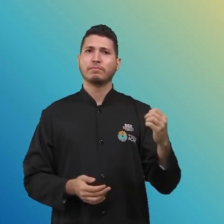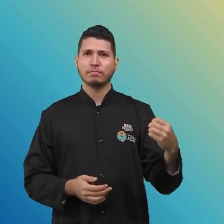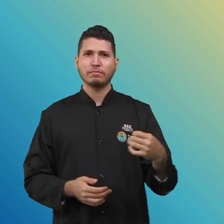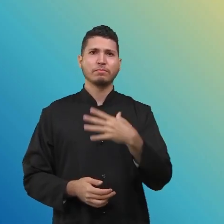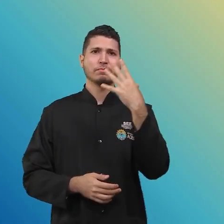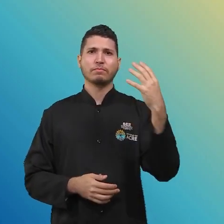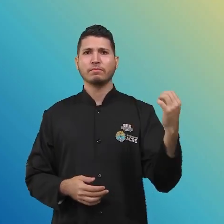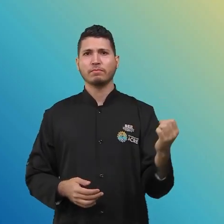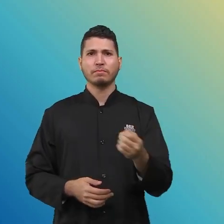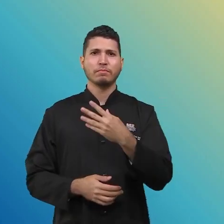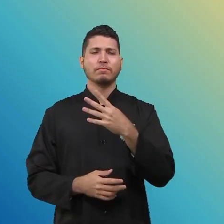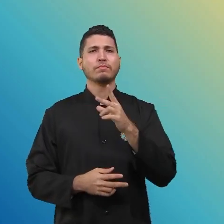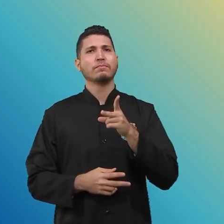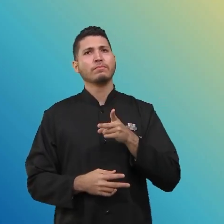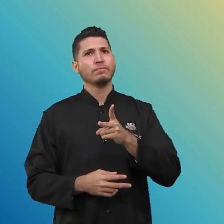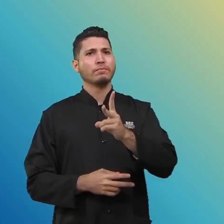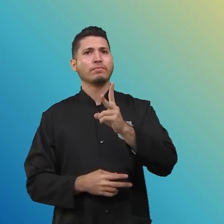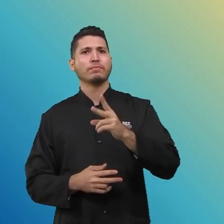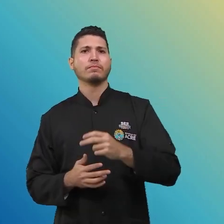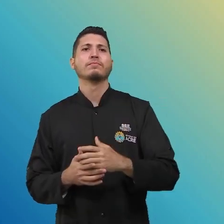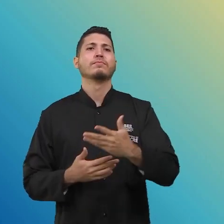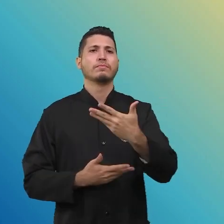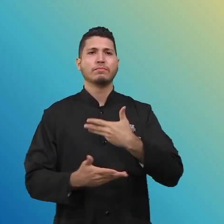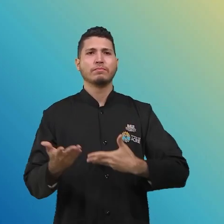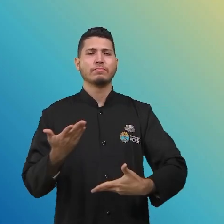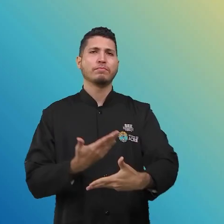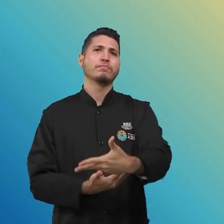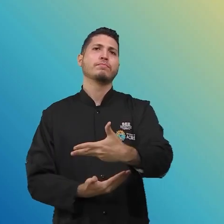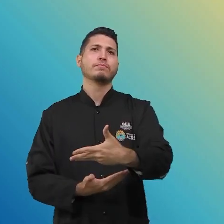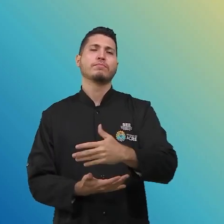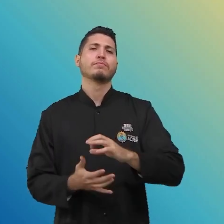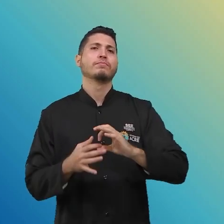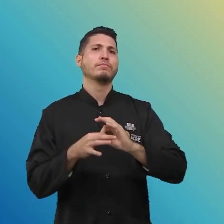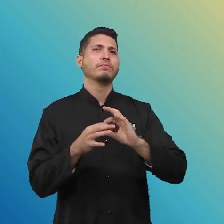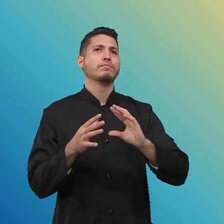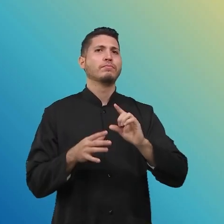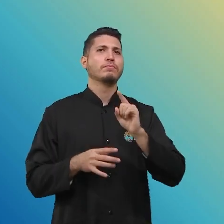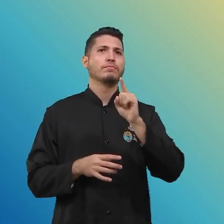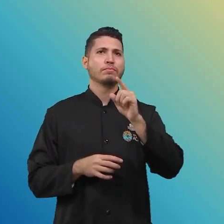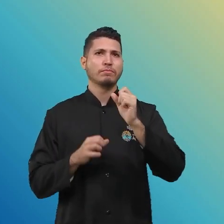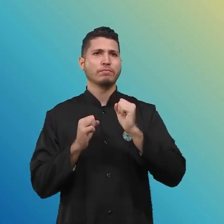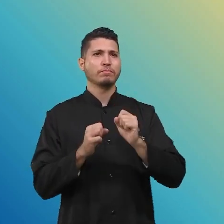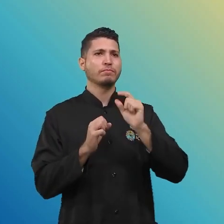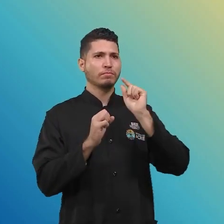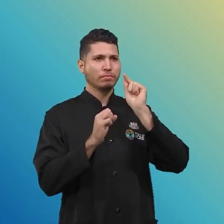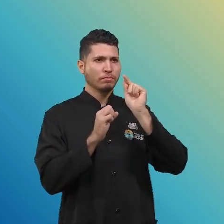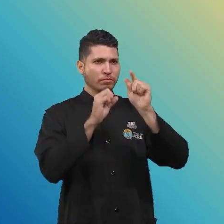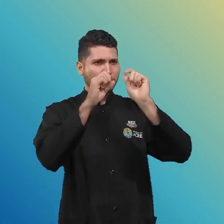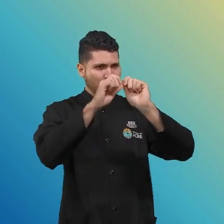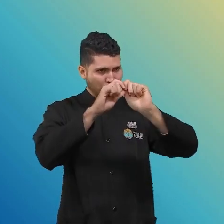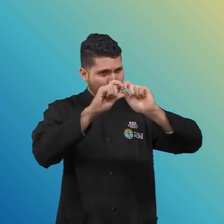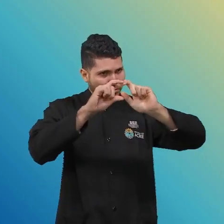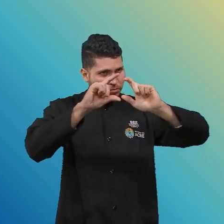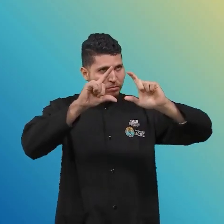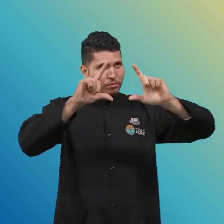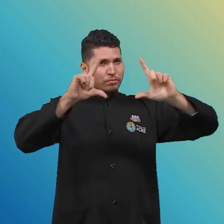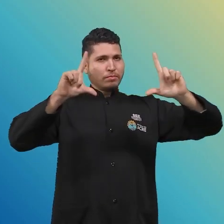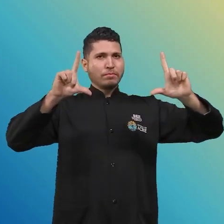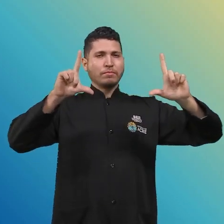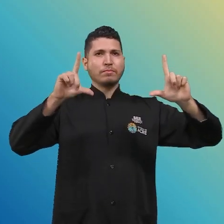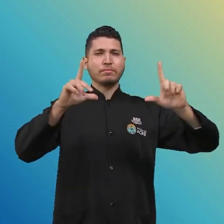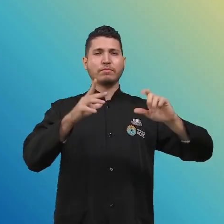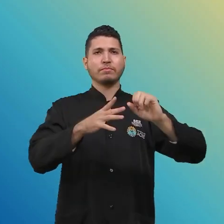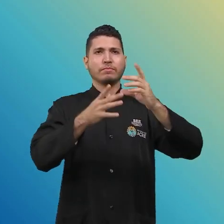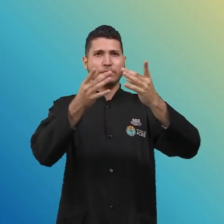possuem características únicas, são interativos, permite que você dê zoom em obras e veja detalhes em 3D,